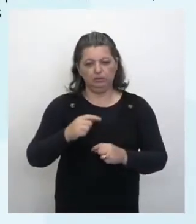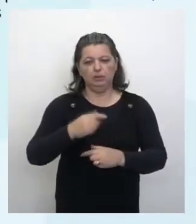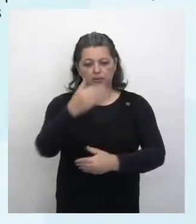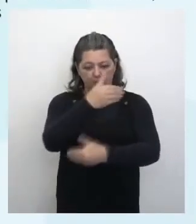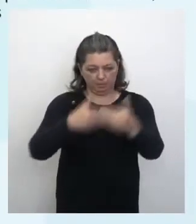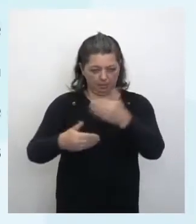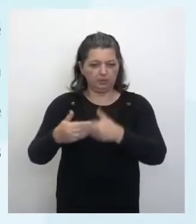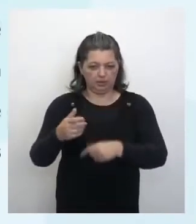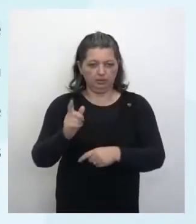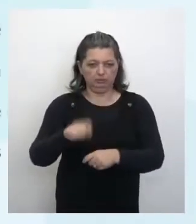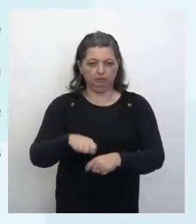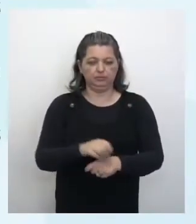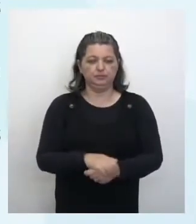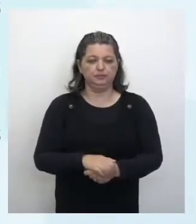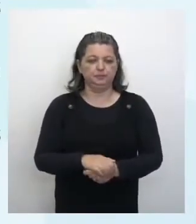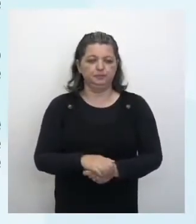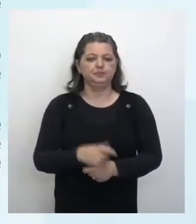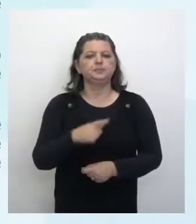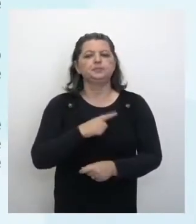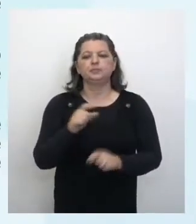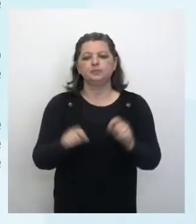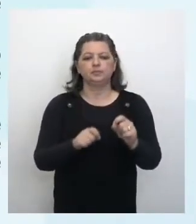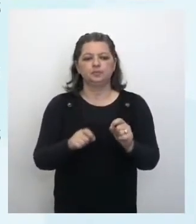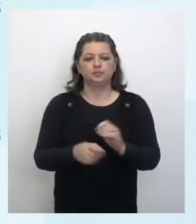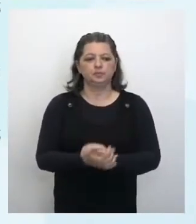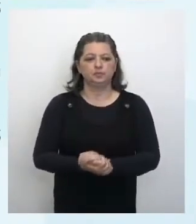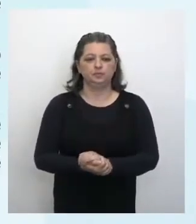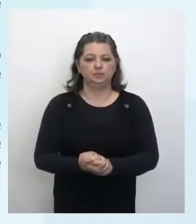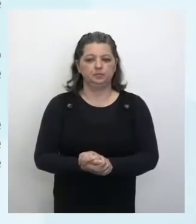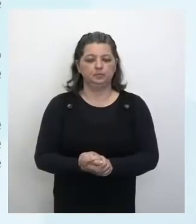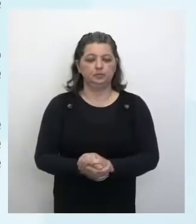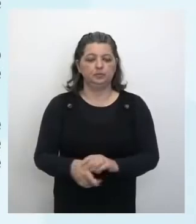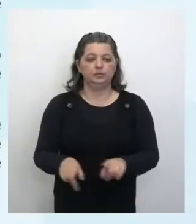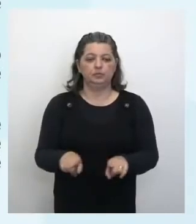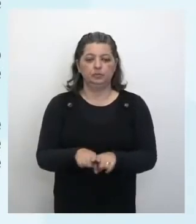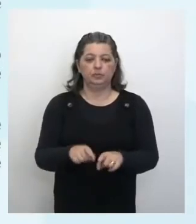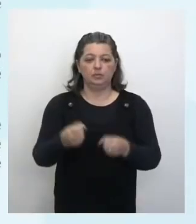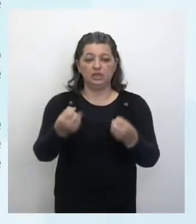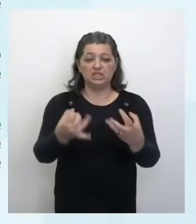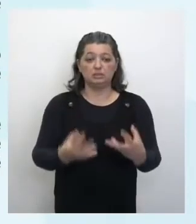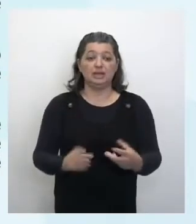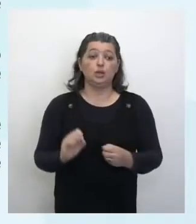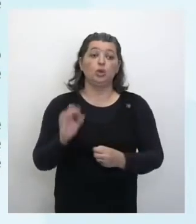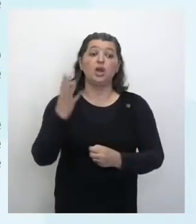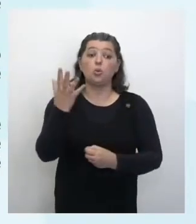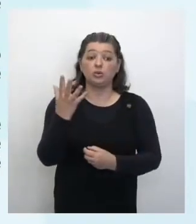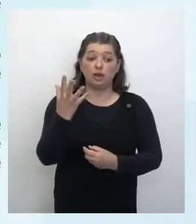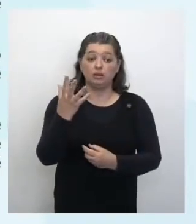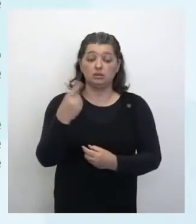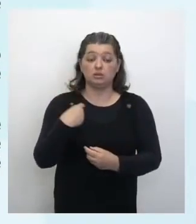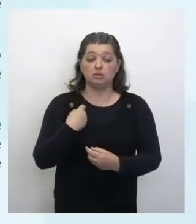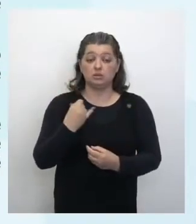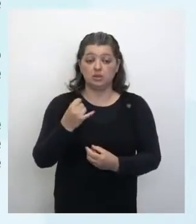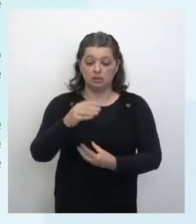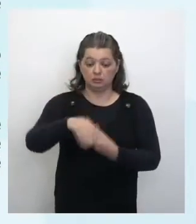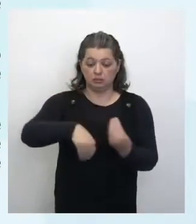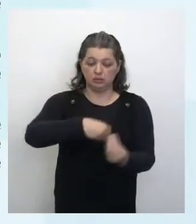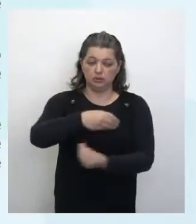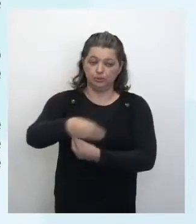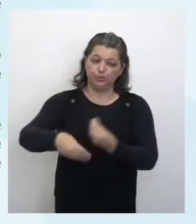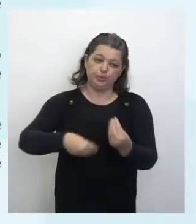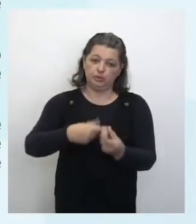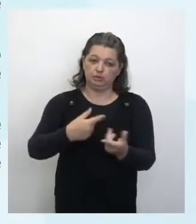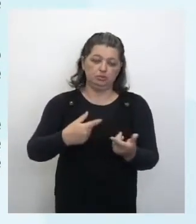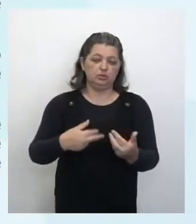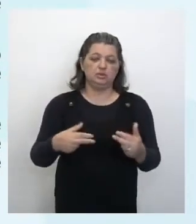PPT. Aqui a gente teria também, falando, o que acontece se eu misturar as substâncias que eu tenho em